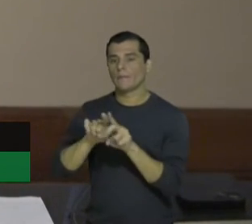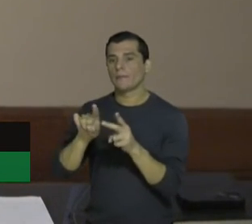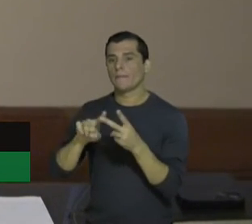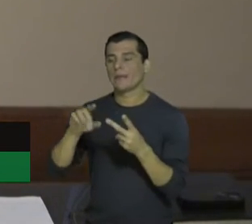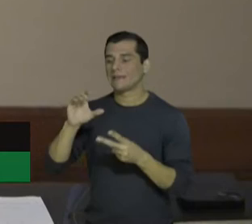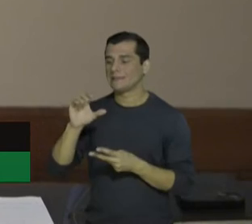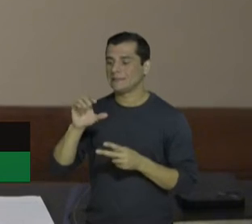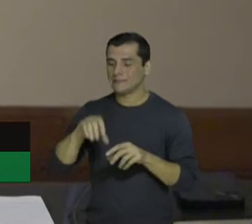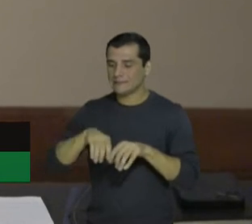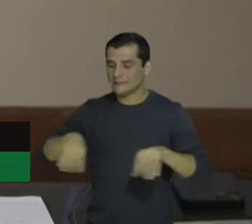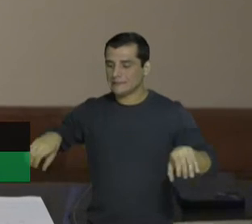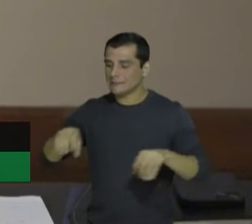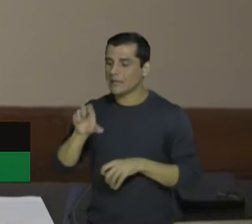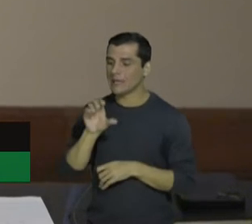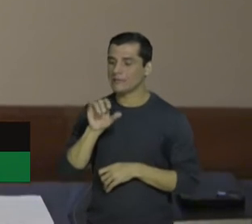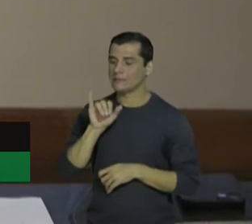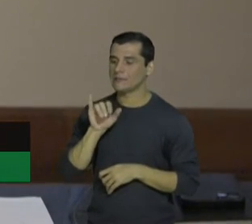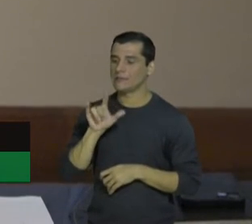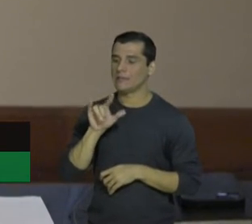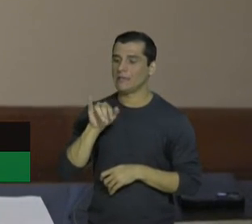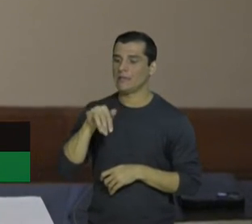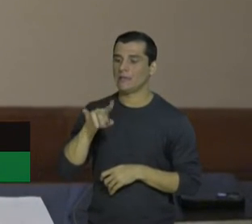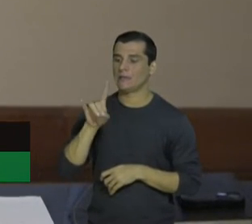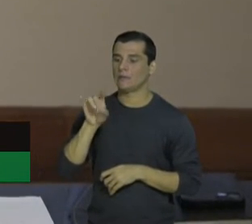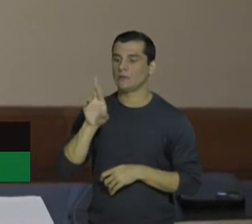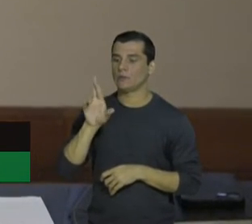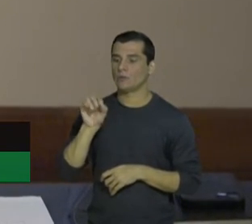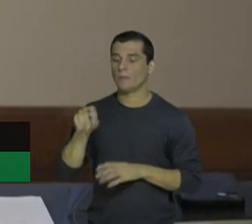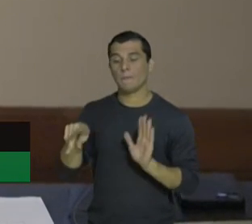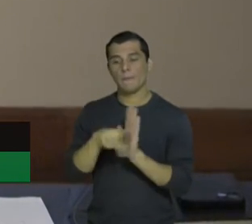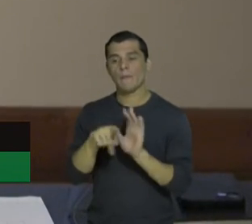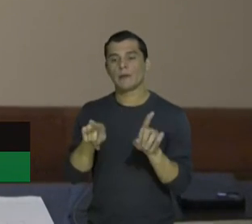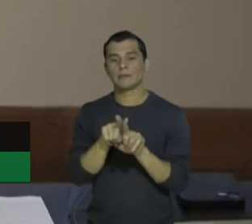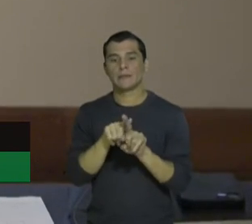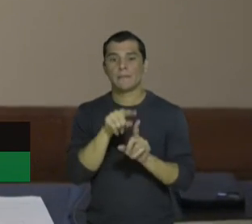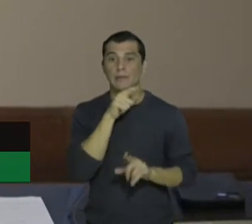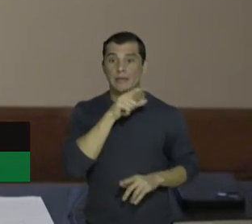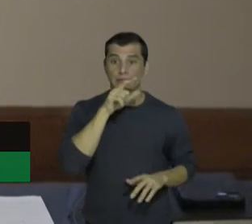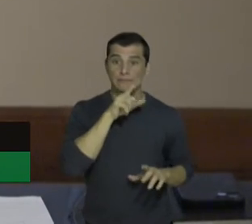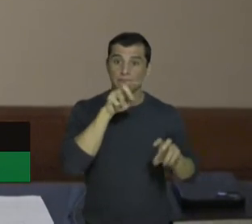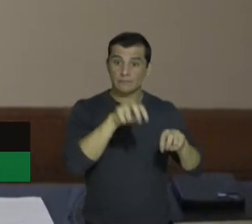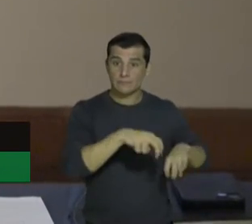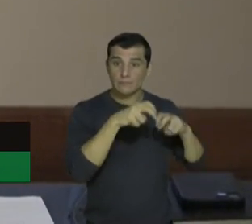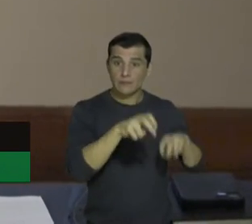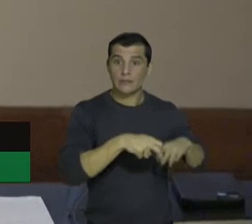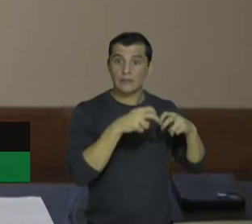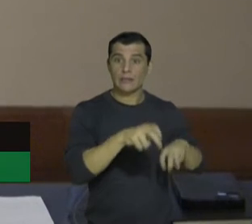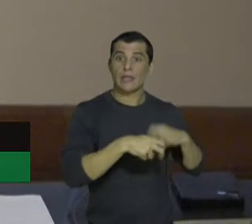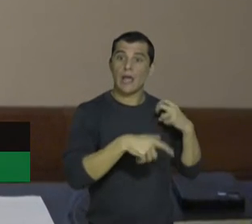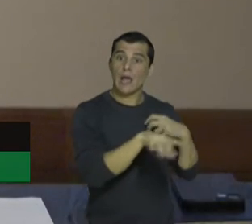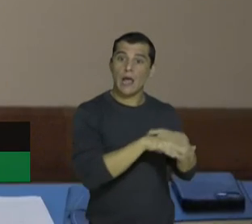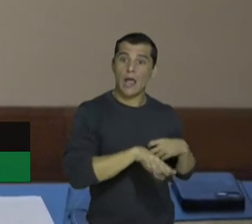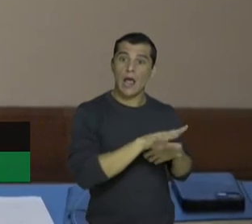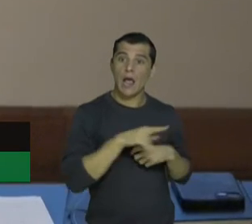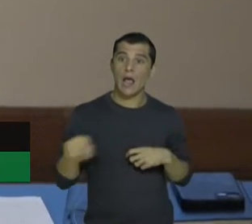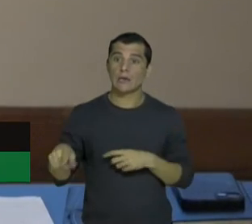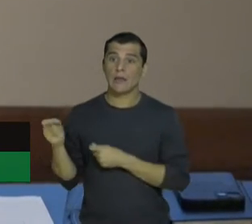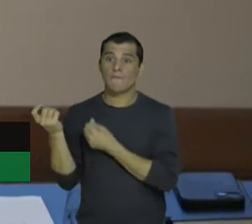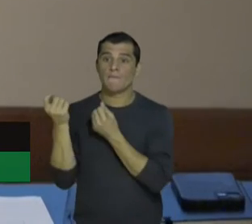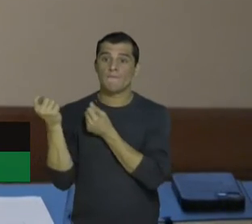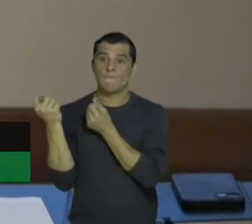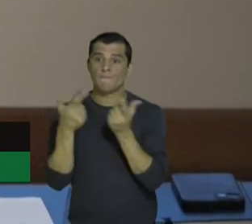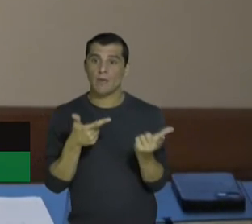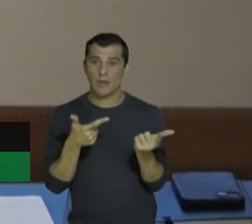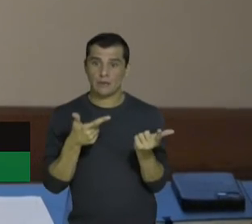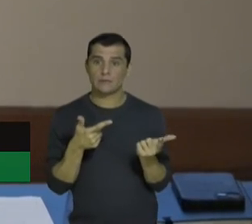área de construção civil e agrícola basicamente eh Essa é a é a divisão de negócios sendo que a empresa mãe do nosso